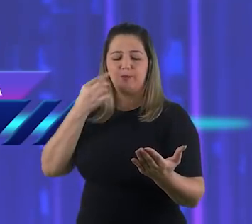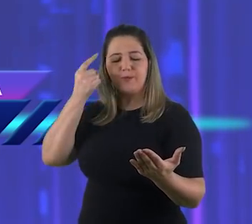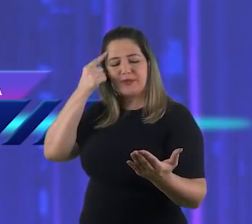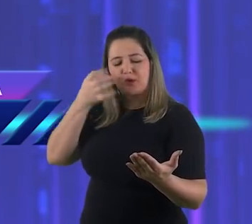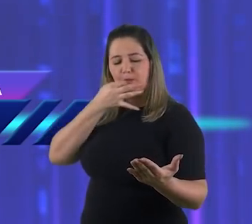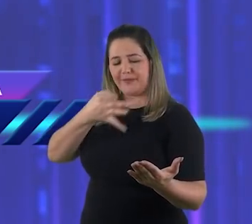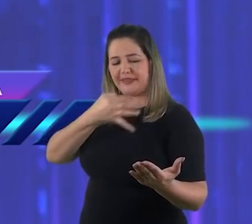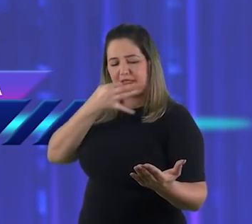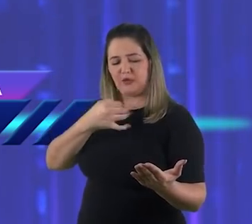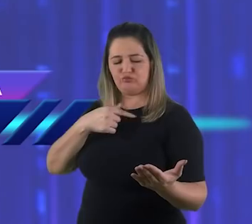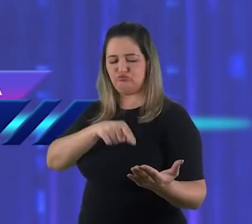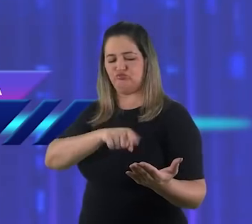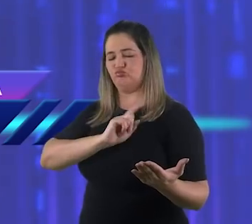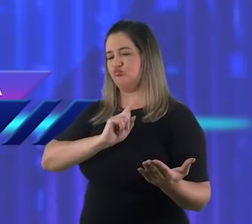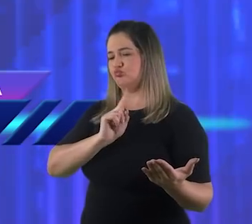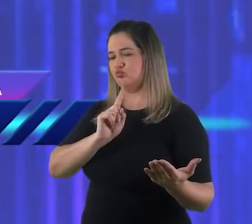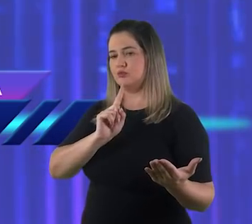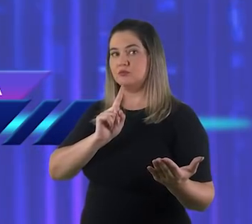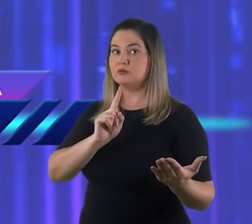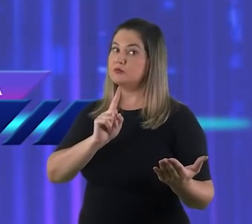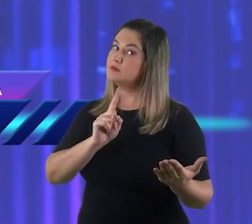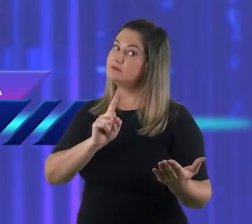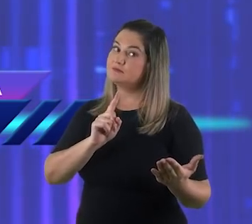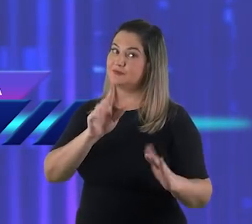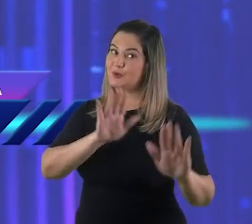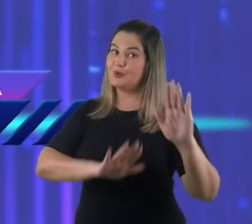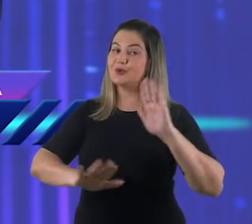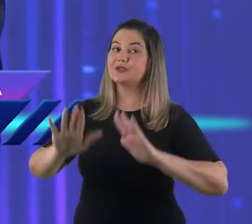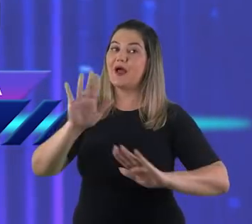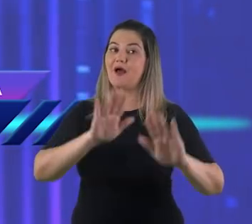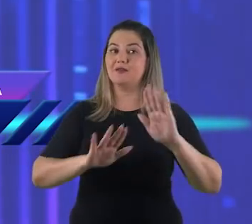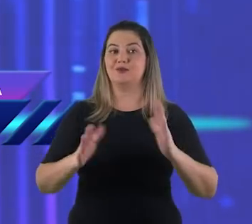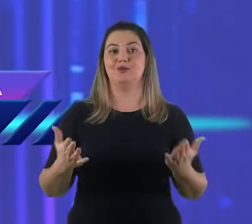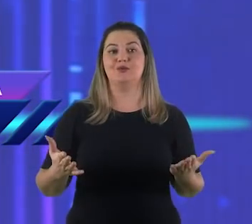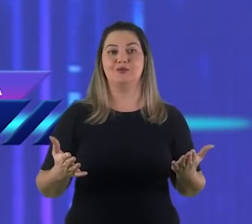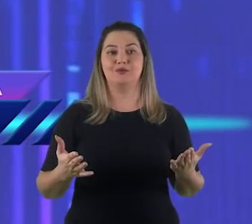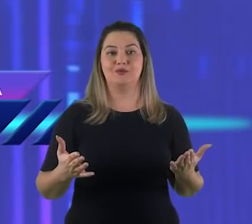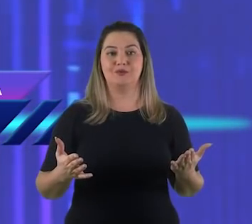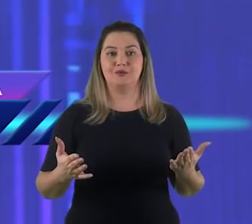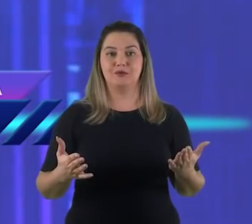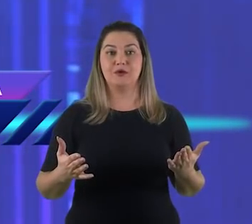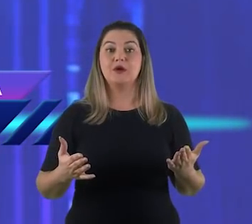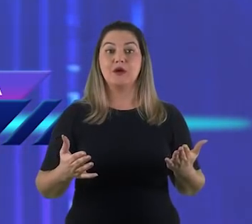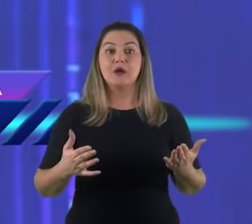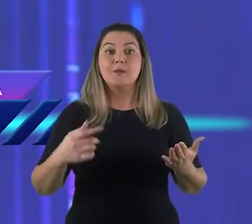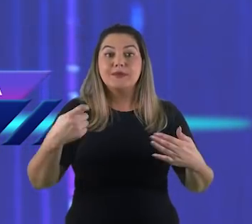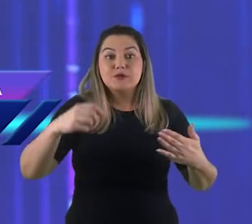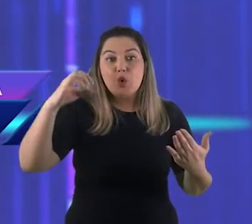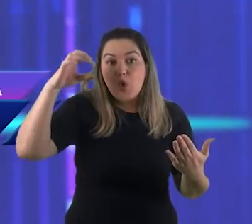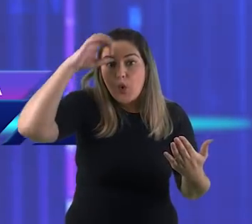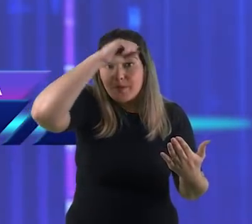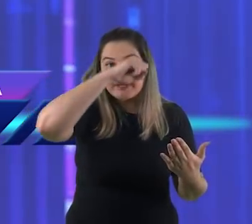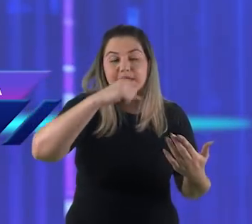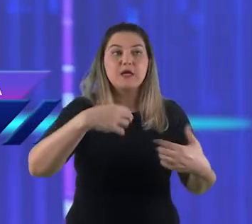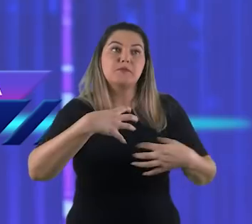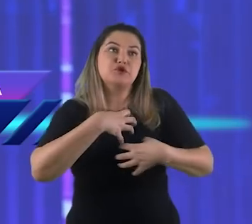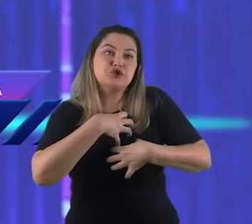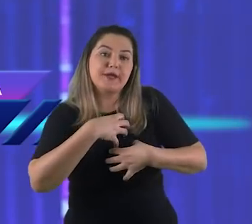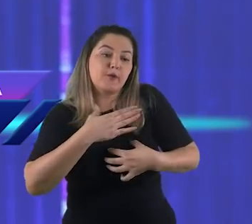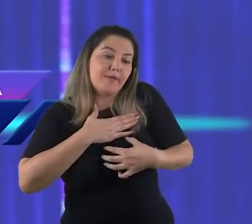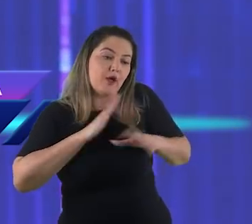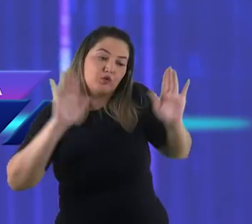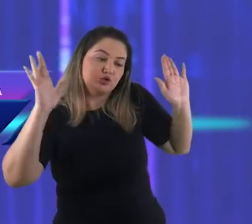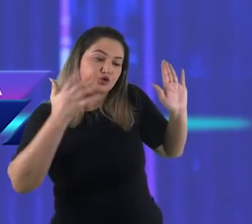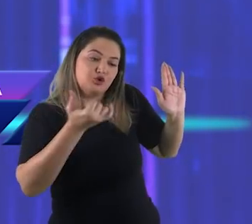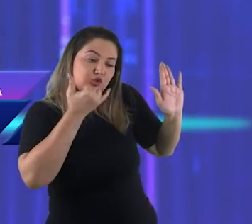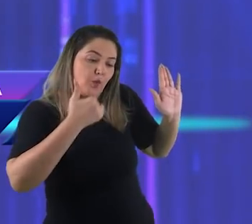estou levando as pessoas a não compreenderem a Bíblia, mas compreenderem o meu coração, compreenderem aquilo que eu tenho dentro de mim,